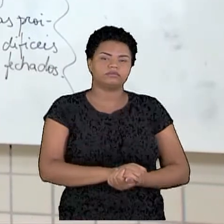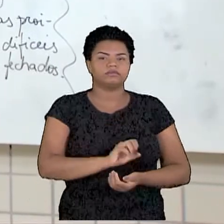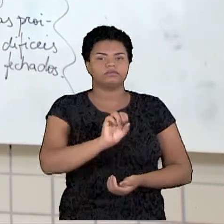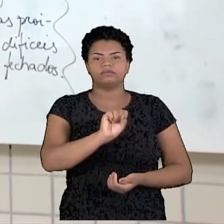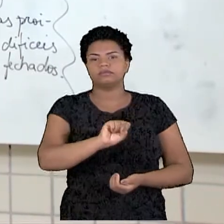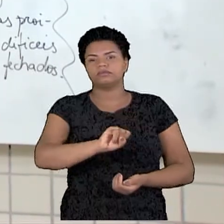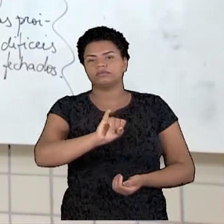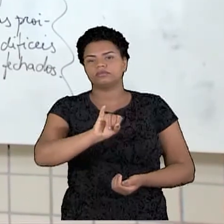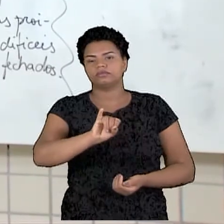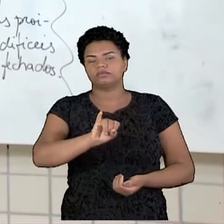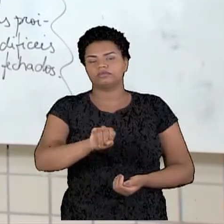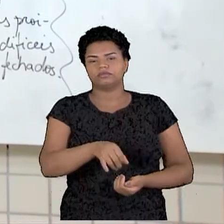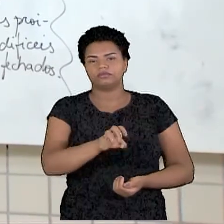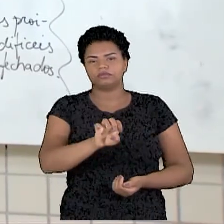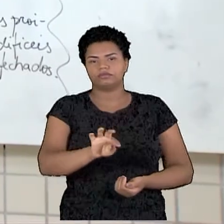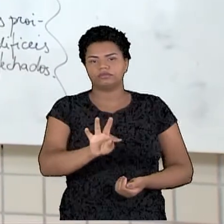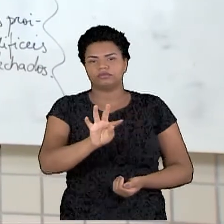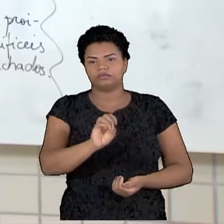sujeito.